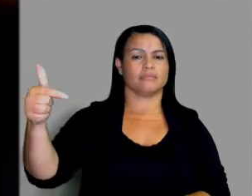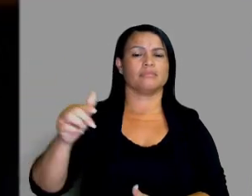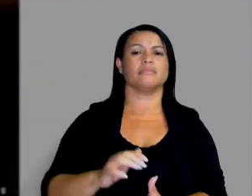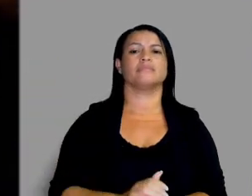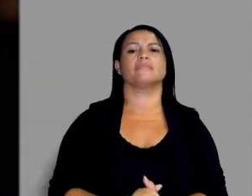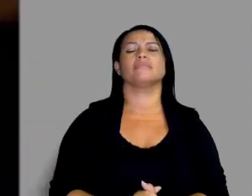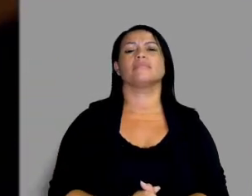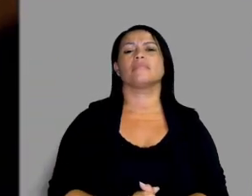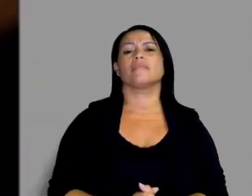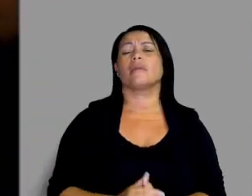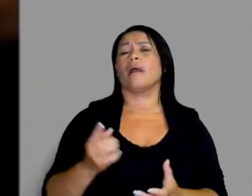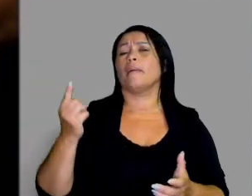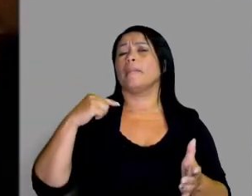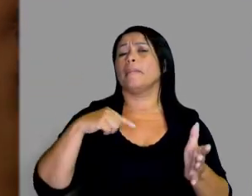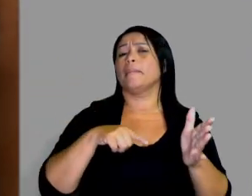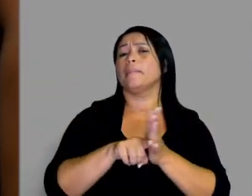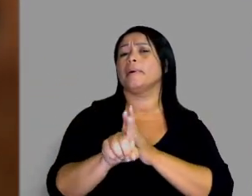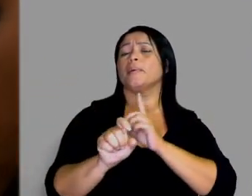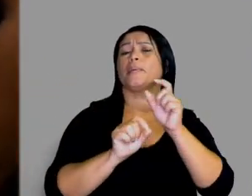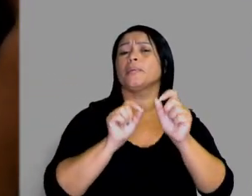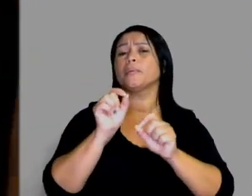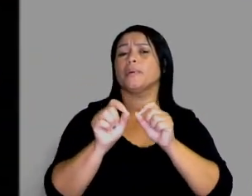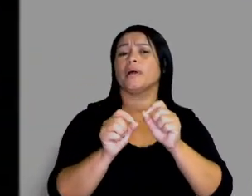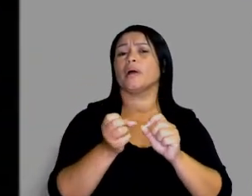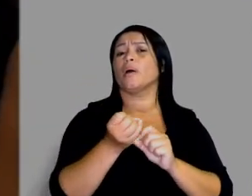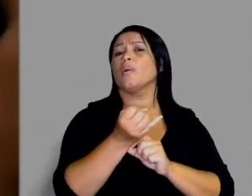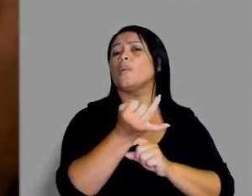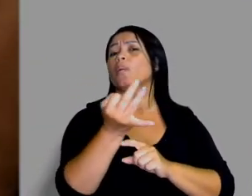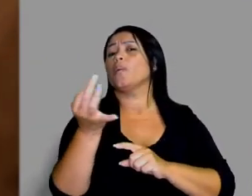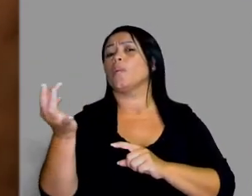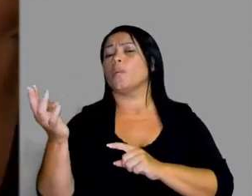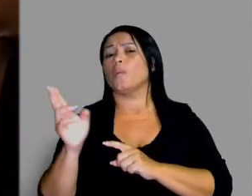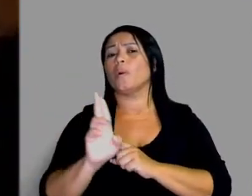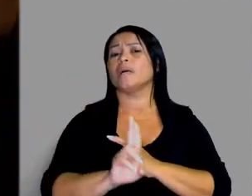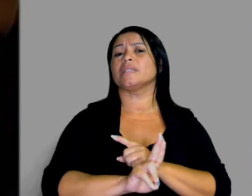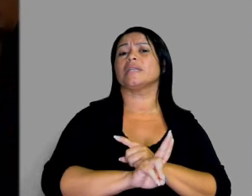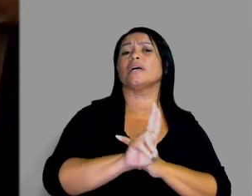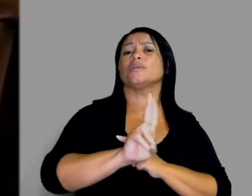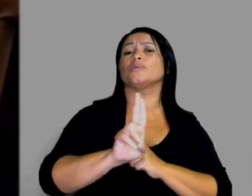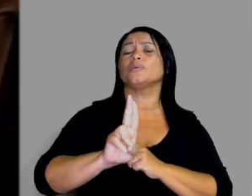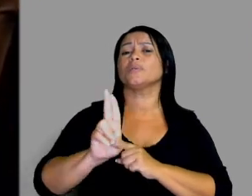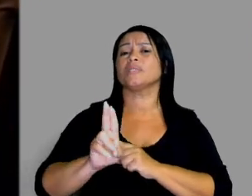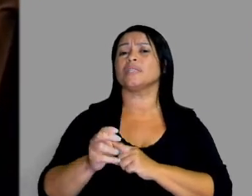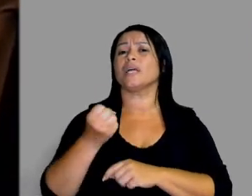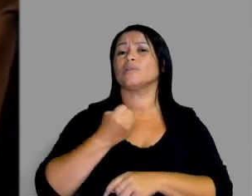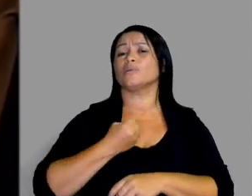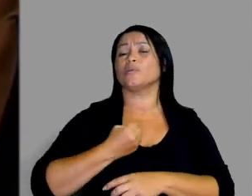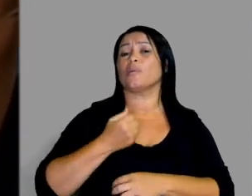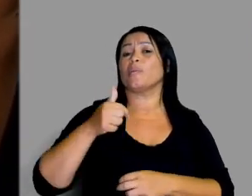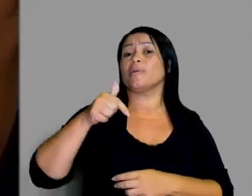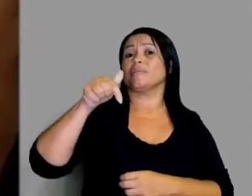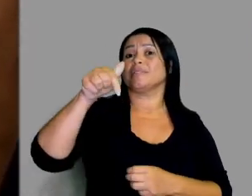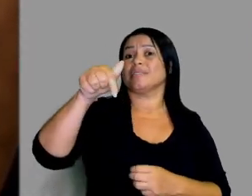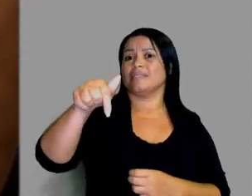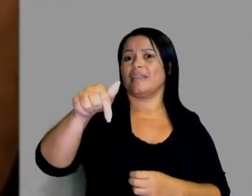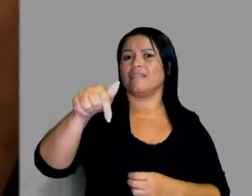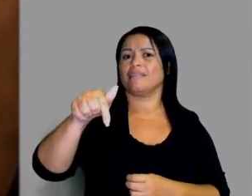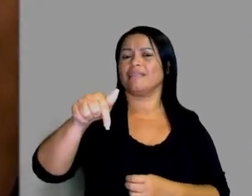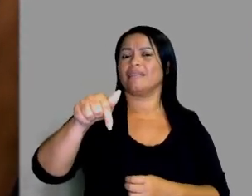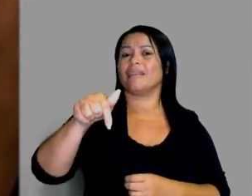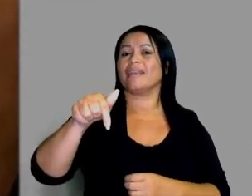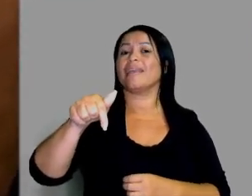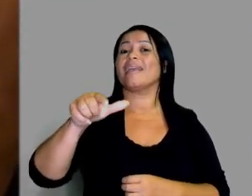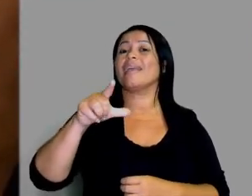137.459.072. Ele pergunta quantas unidades representa o algarismo 7 que está